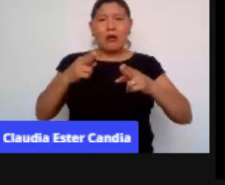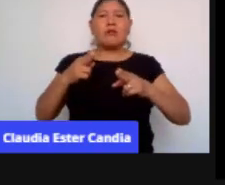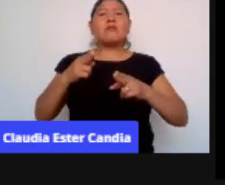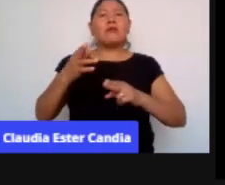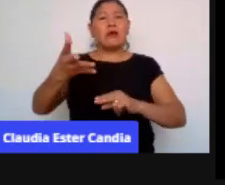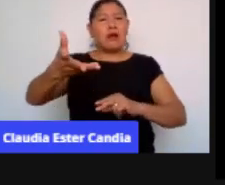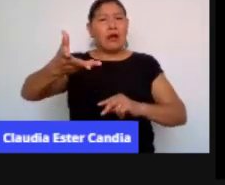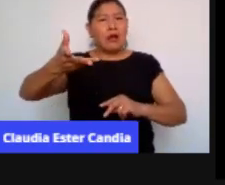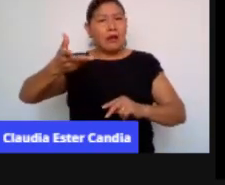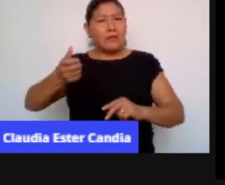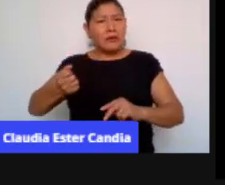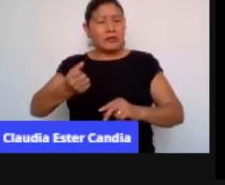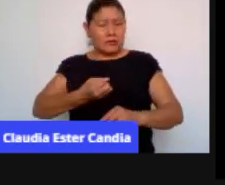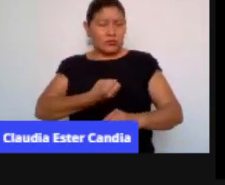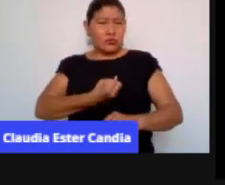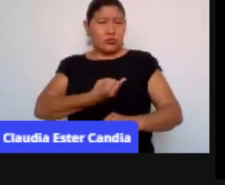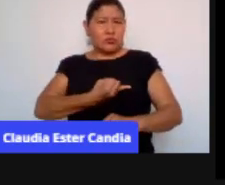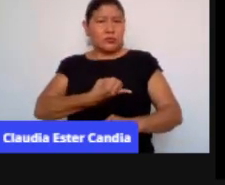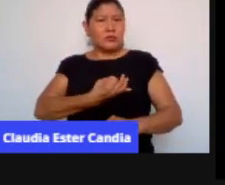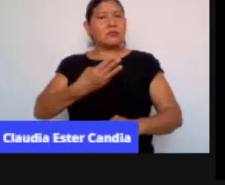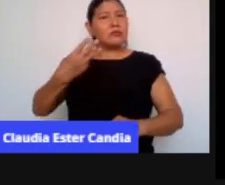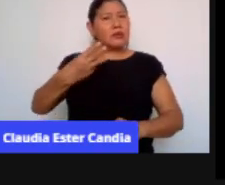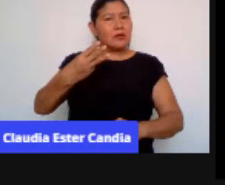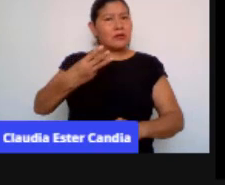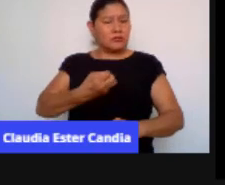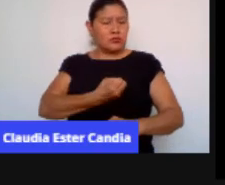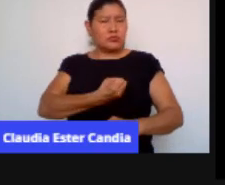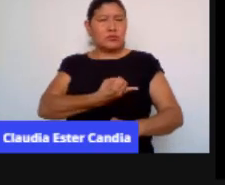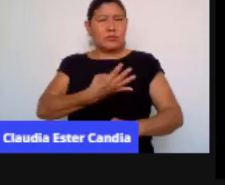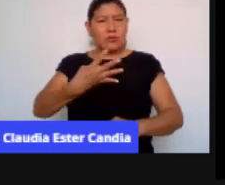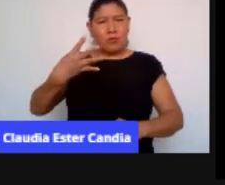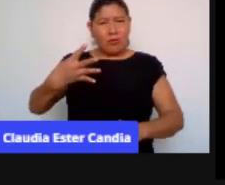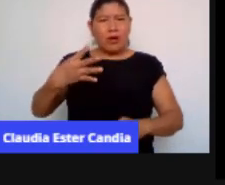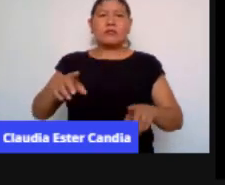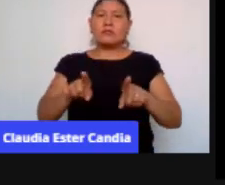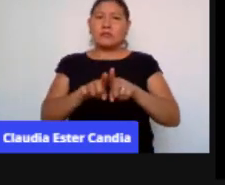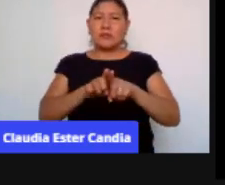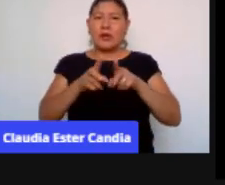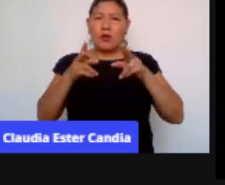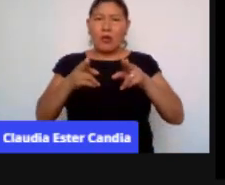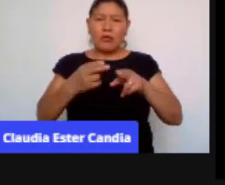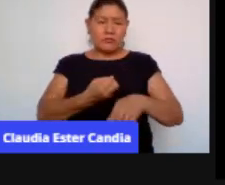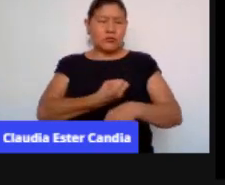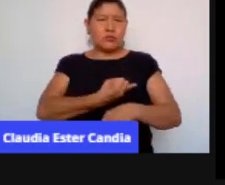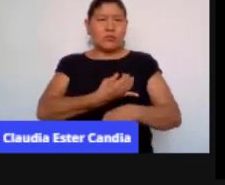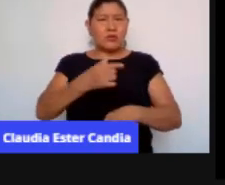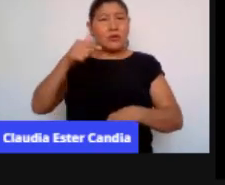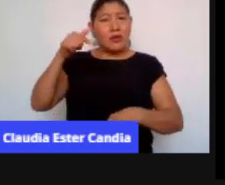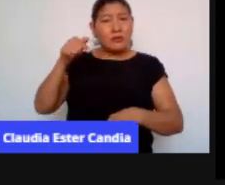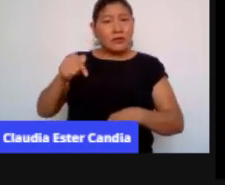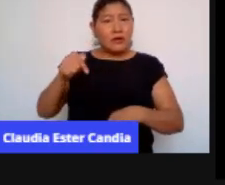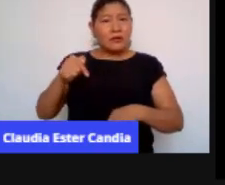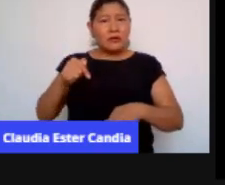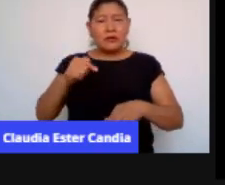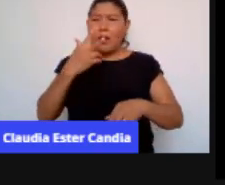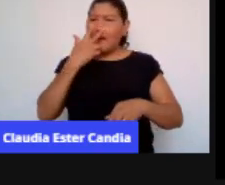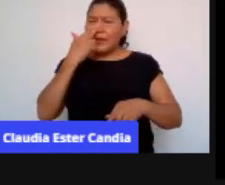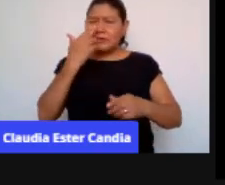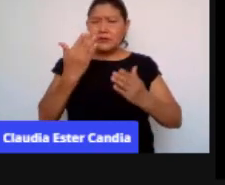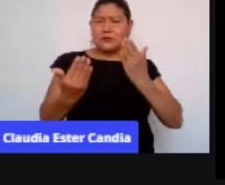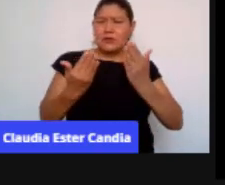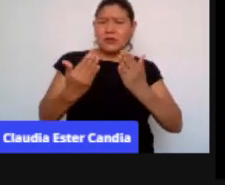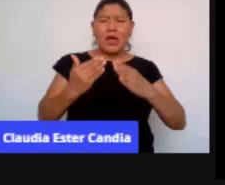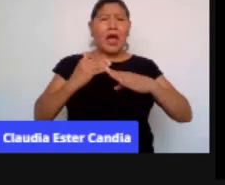Então, se vocês observarem, essas duas habilidades do quinto ano, elas se assemelham a alguma das ações, né,